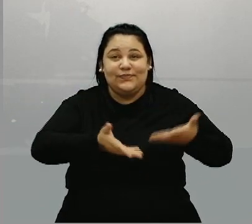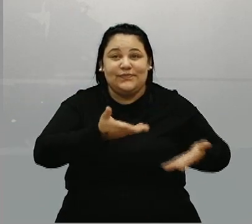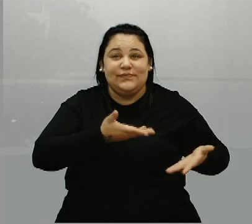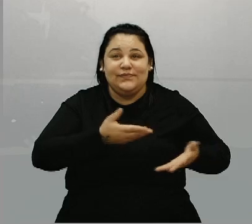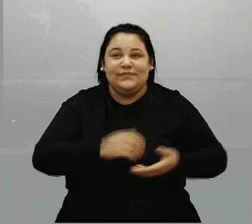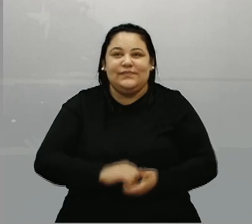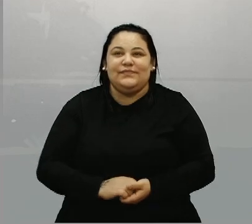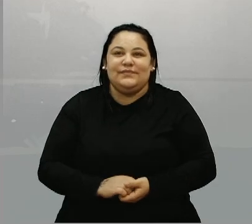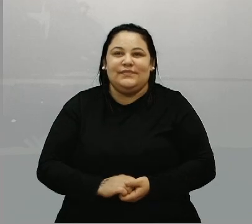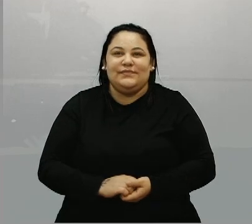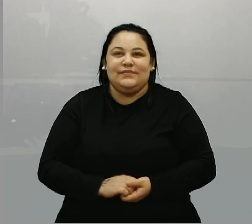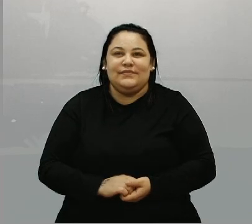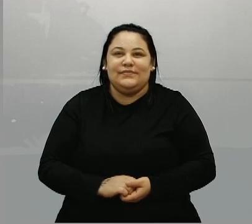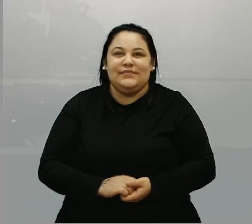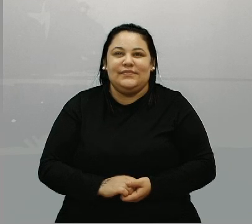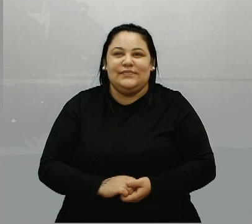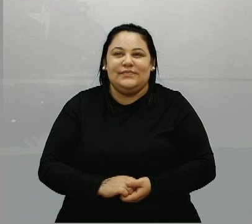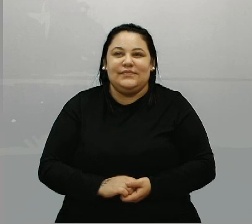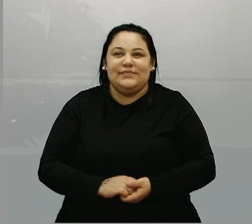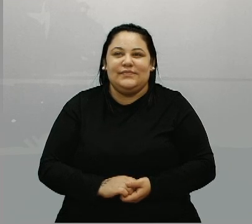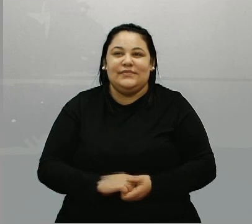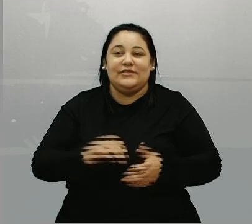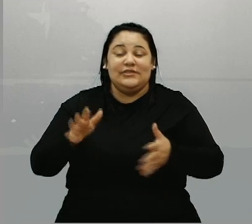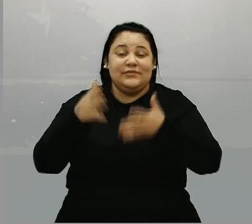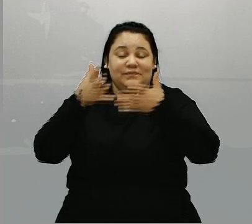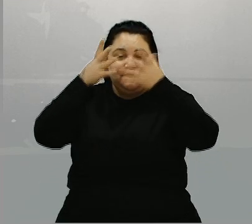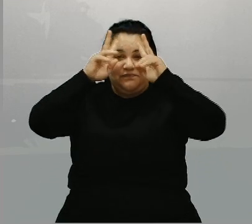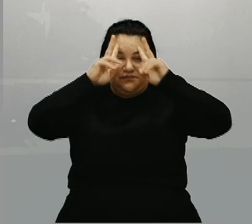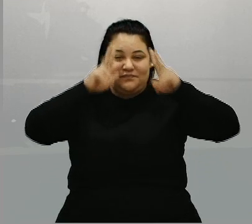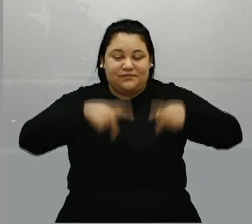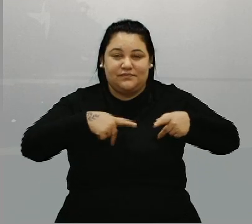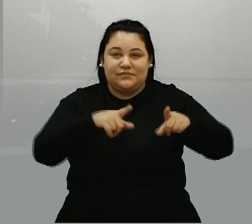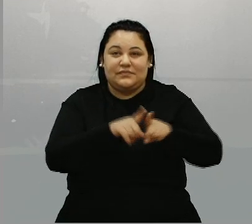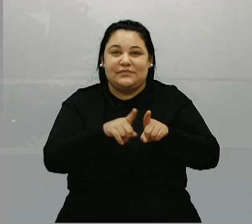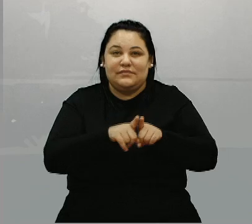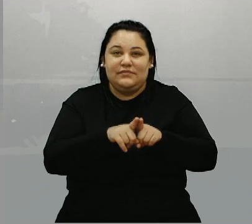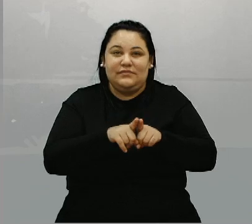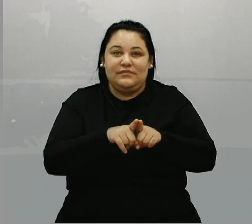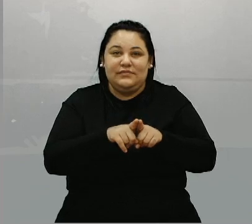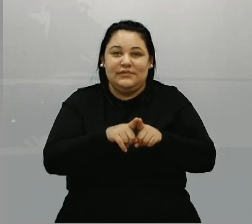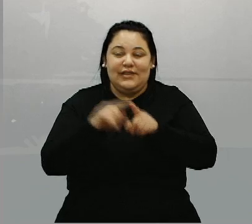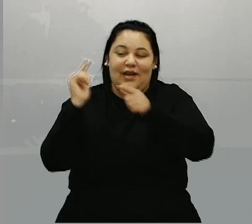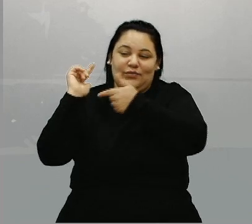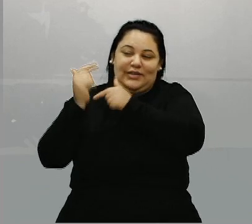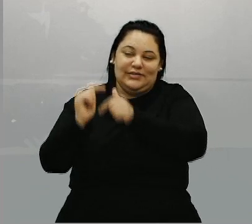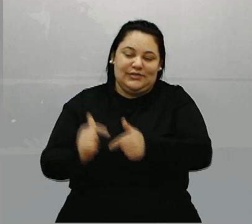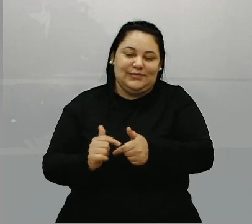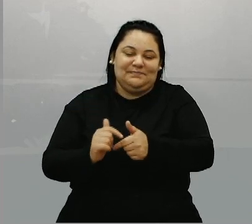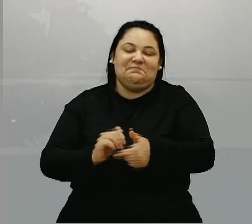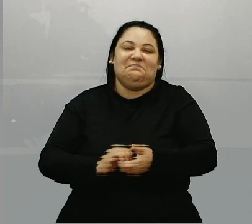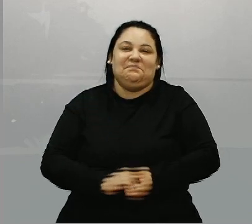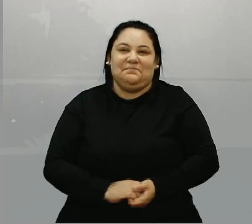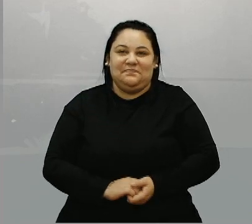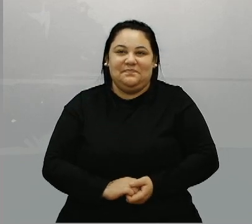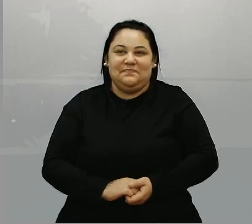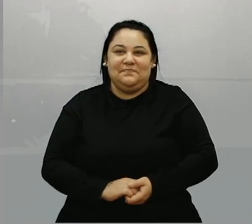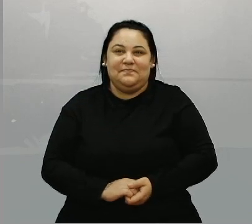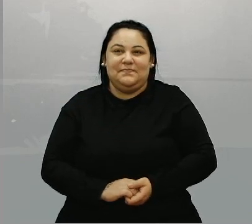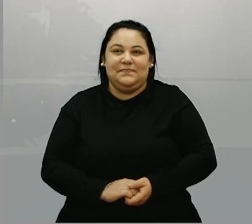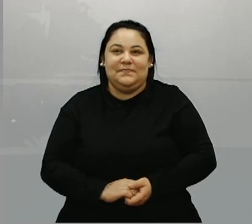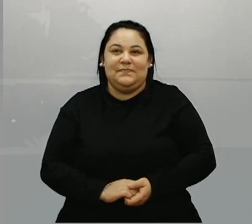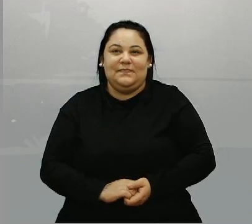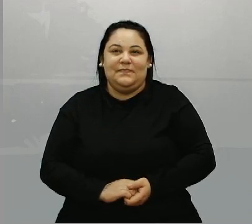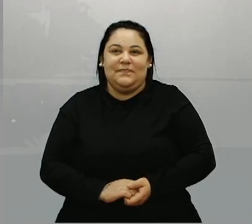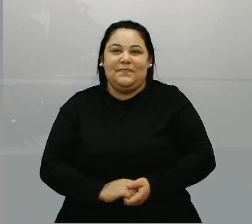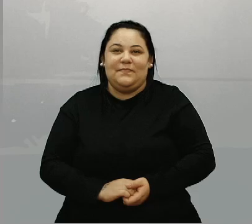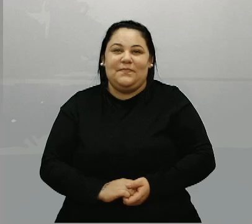e incentivo e reconhecimento ao tradicionalismo. Eu,